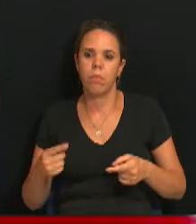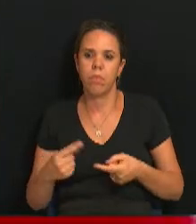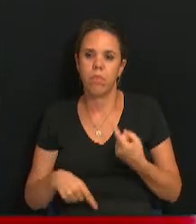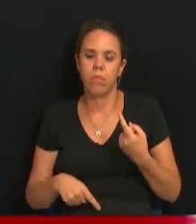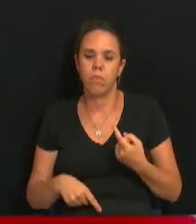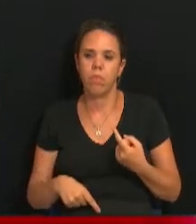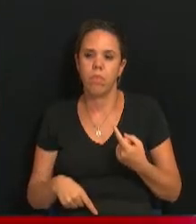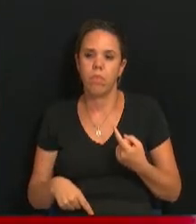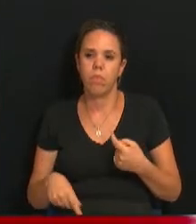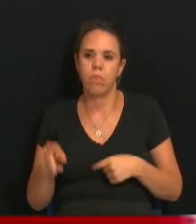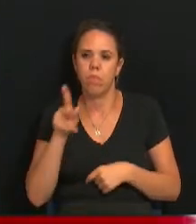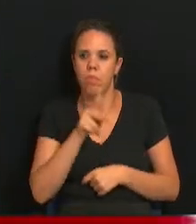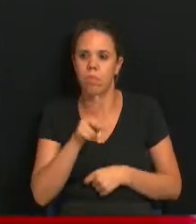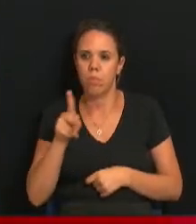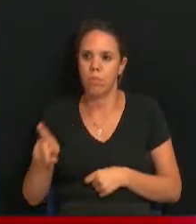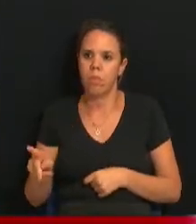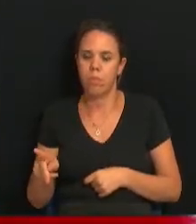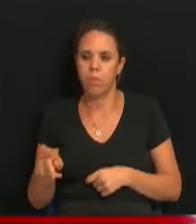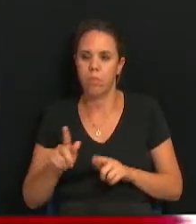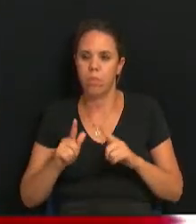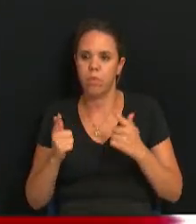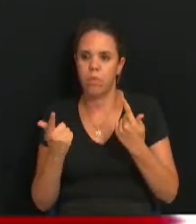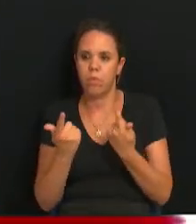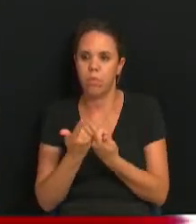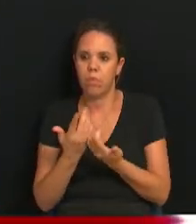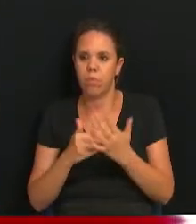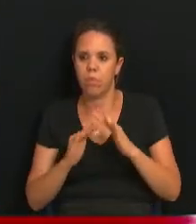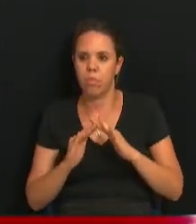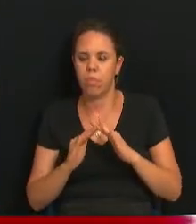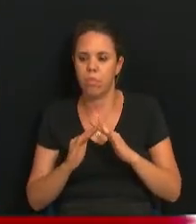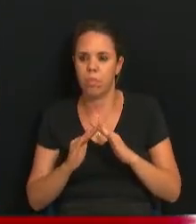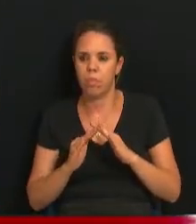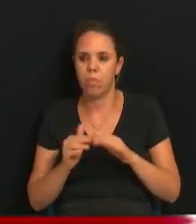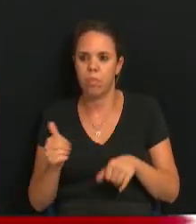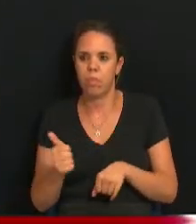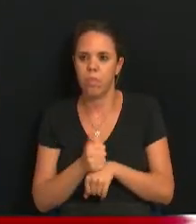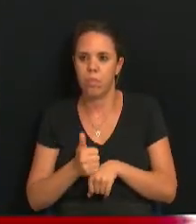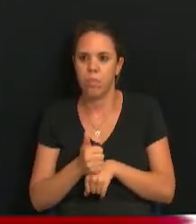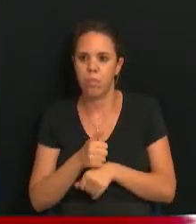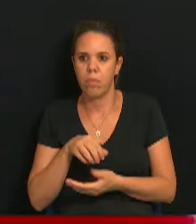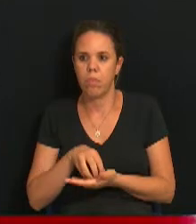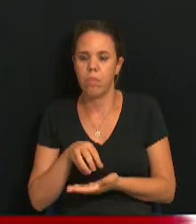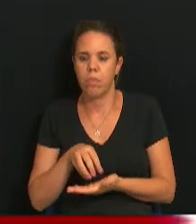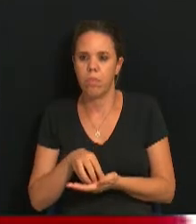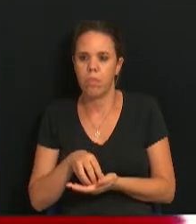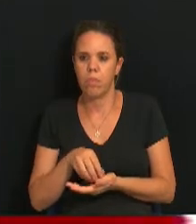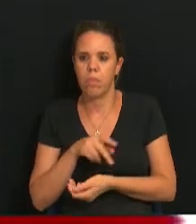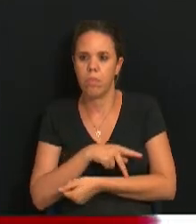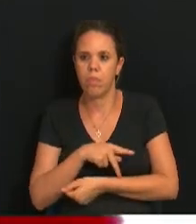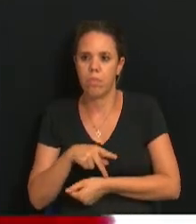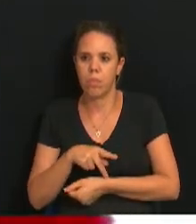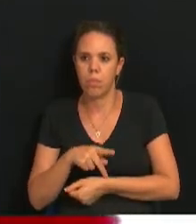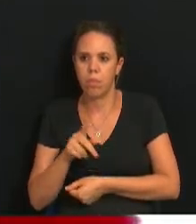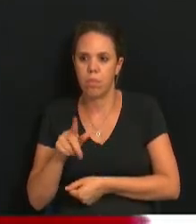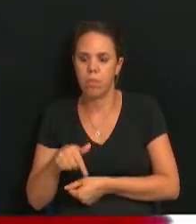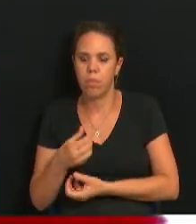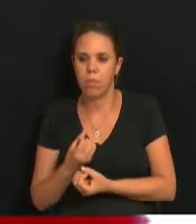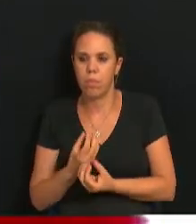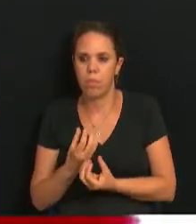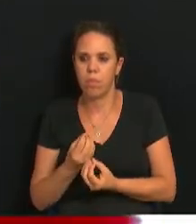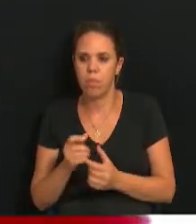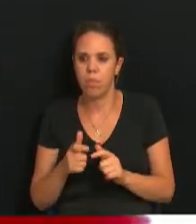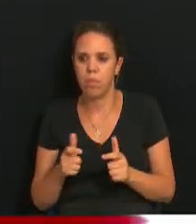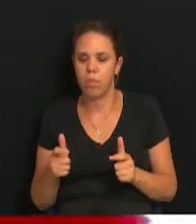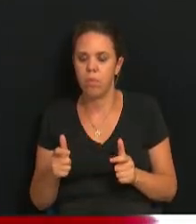próprios professores, entre os gestores de escola, entre a supervisão, entre o próprio departamento pedagógico e SME. É uma divergência de informação muito grande.